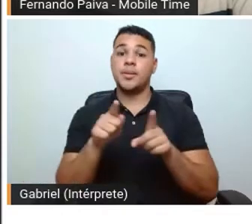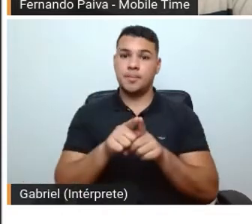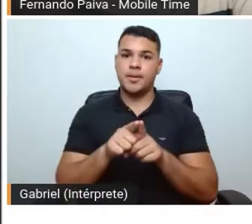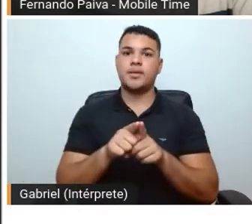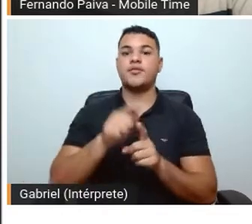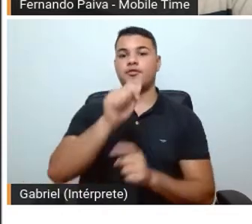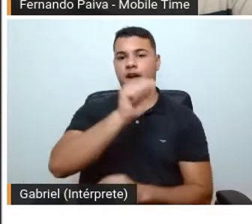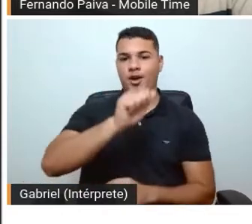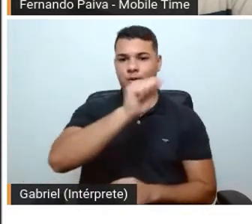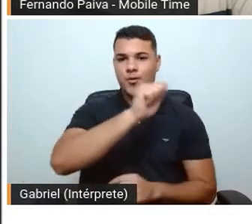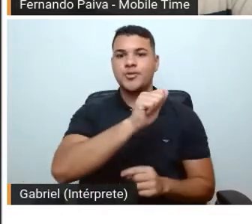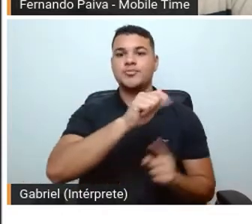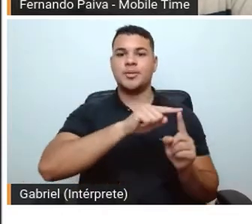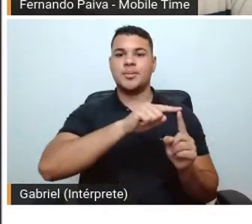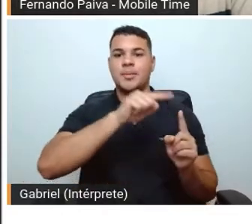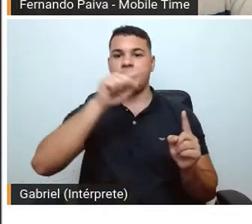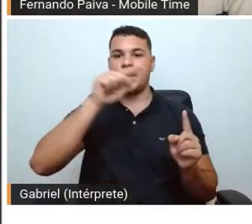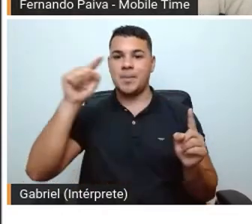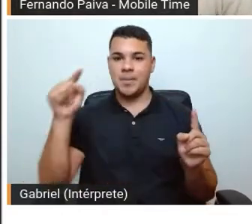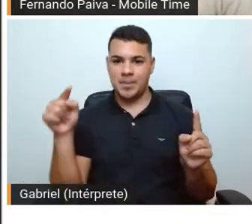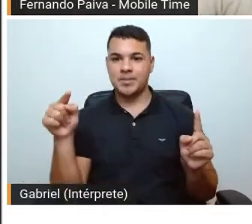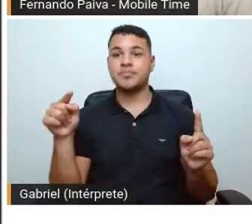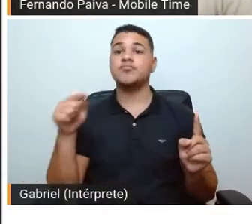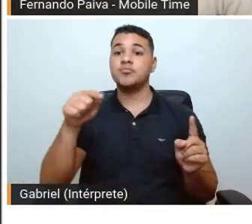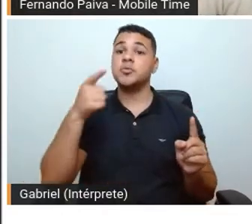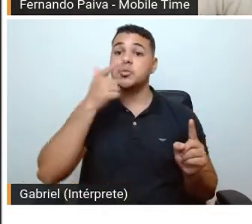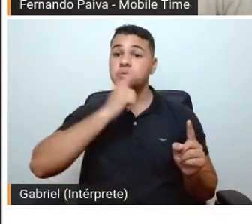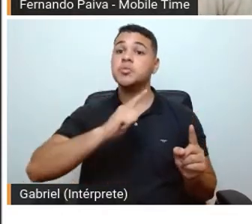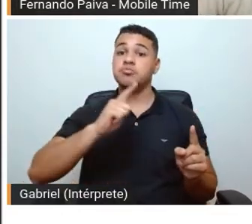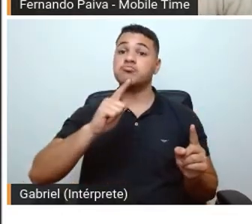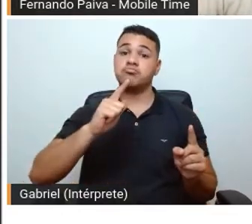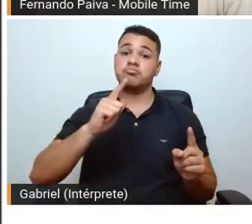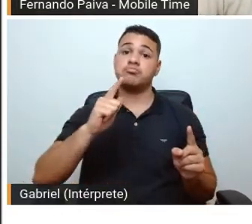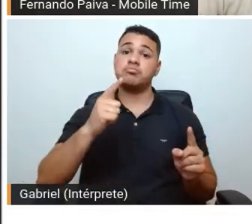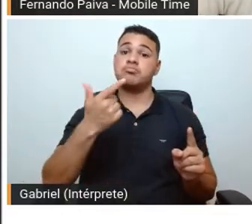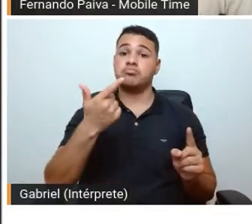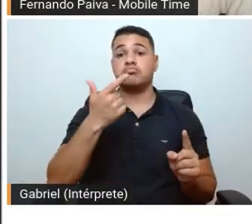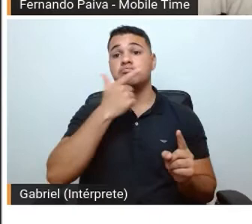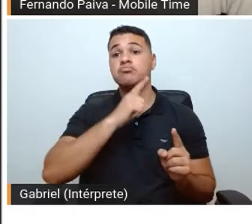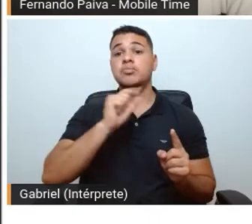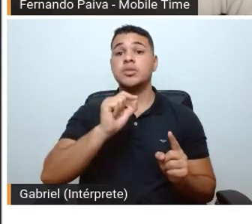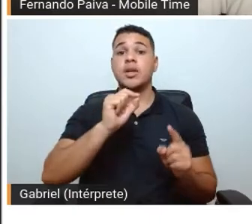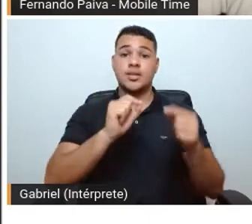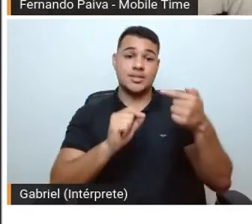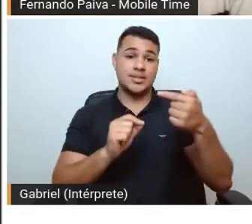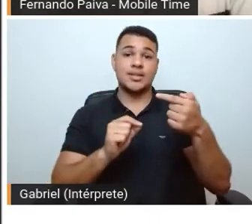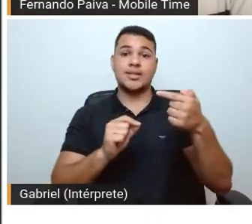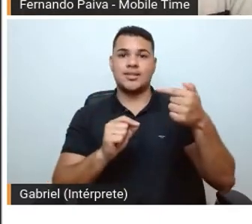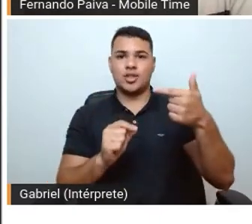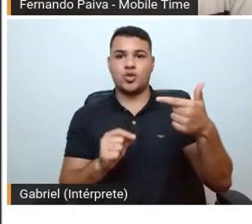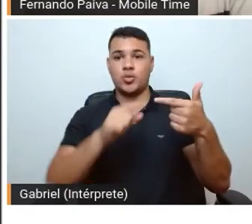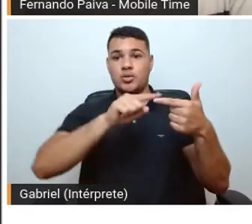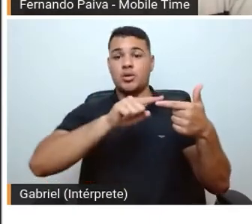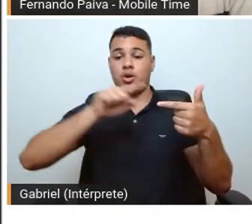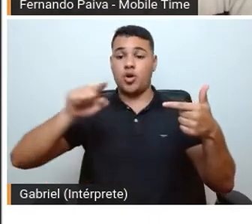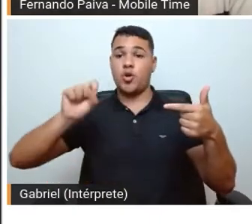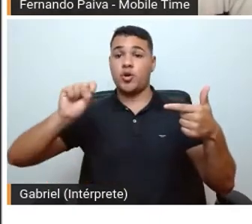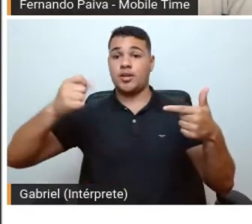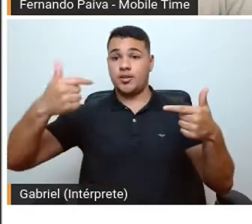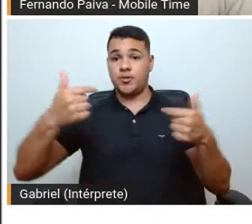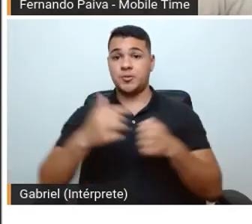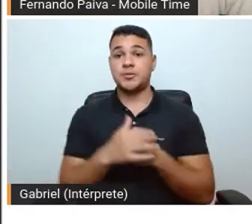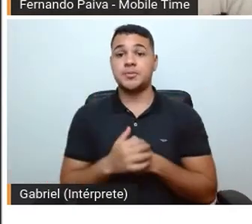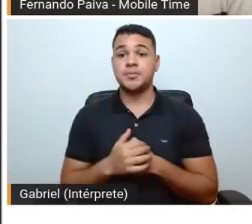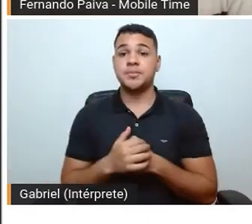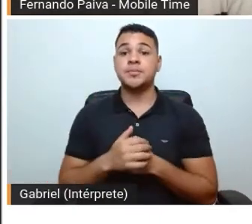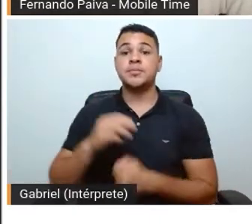2019 ganhou 10 pontos percentuais em dois anos é bastante 7282 por cento o mestre já tem essas